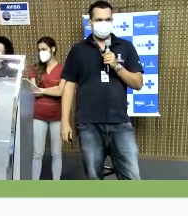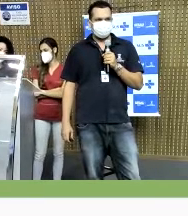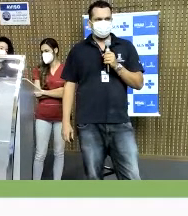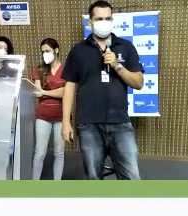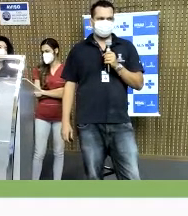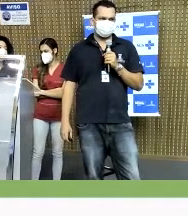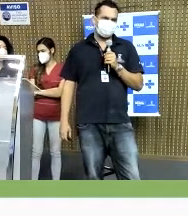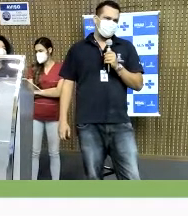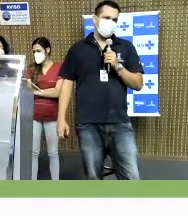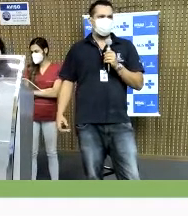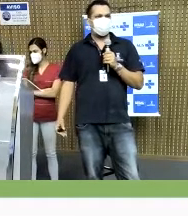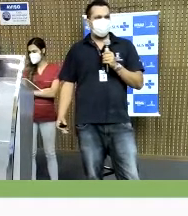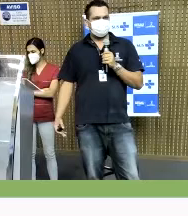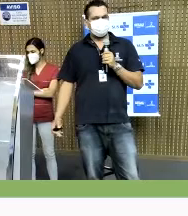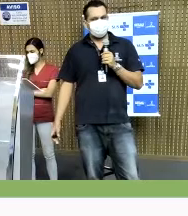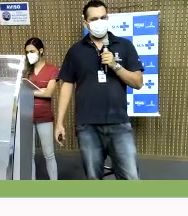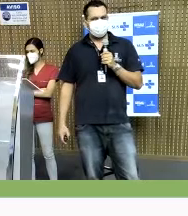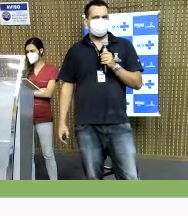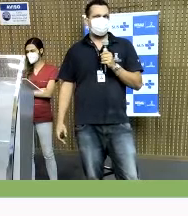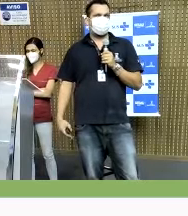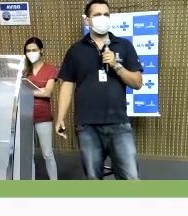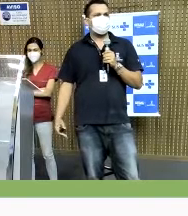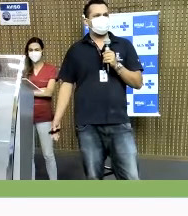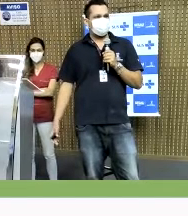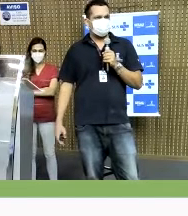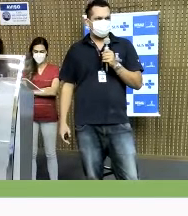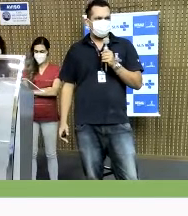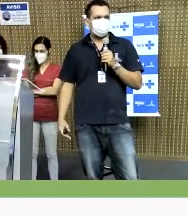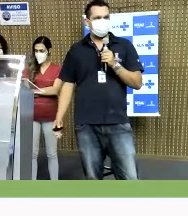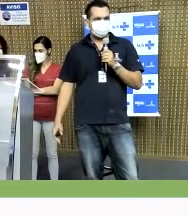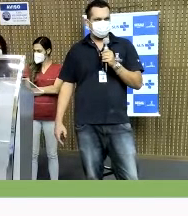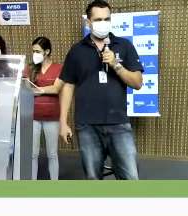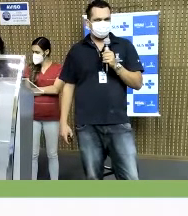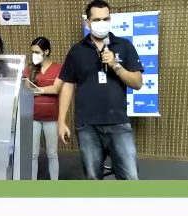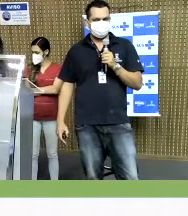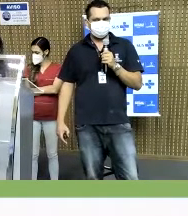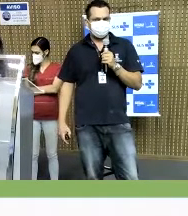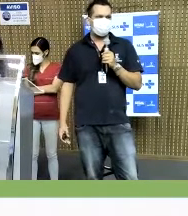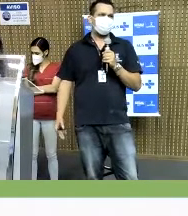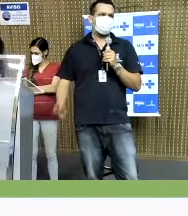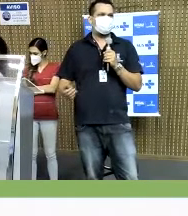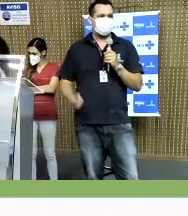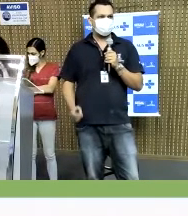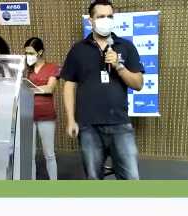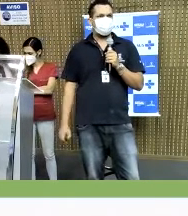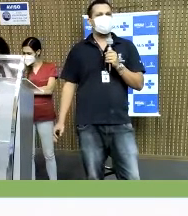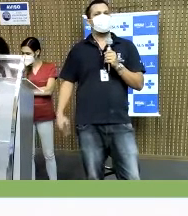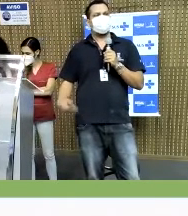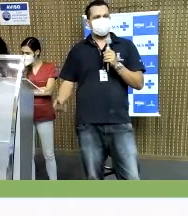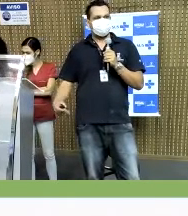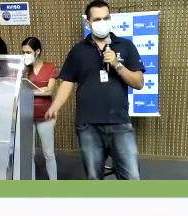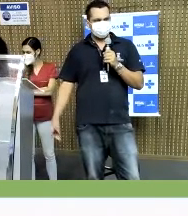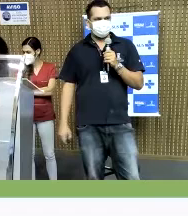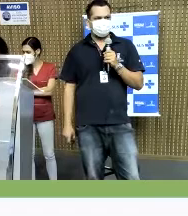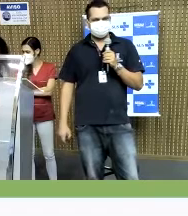solicitantes, porque algumas vezes, por problema do computador, o médico não consegue inserir no momento do atendimento. Então ele faz manual